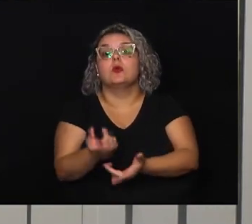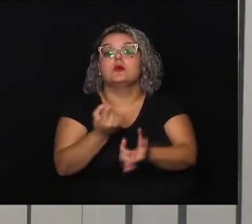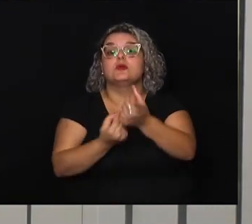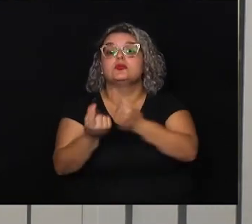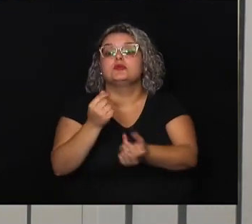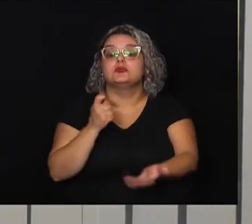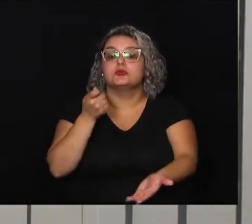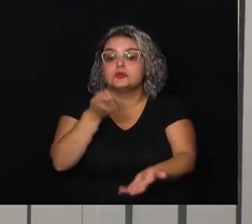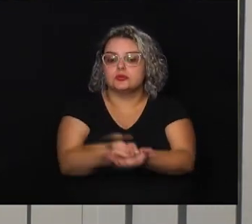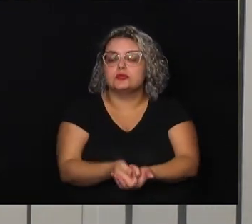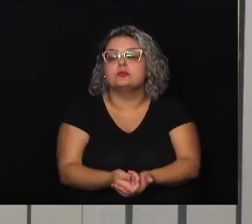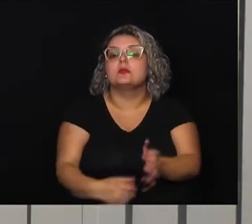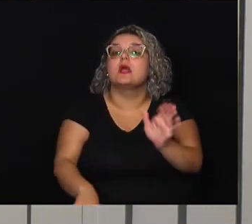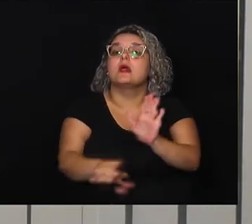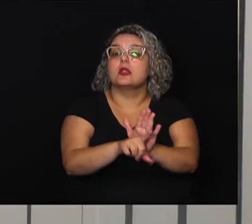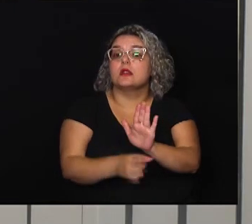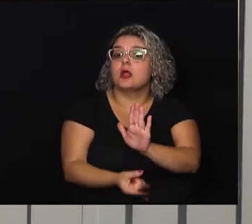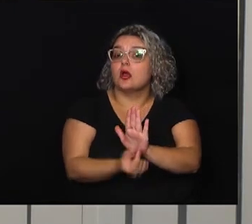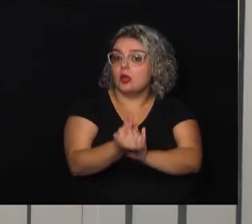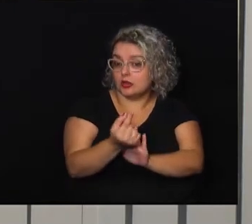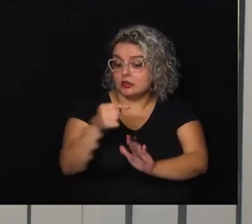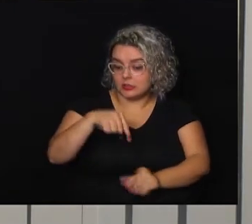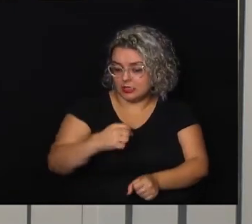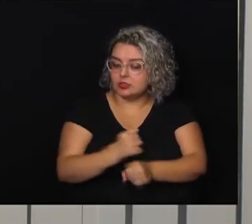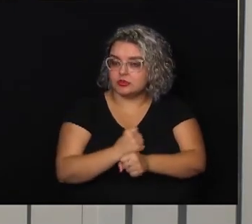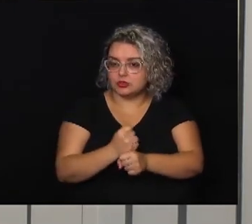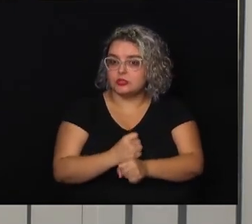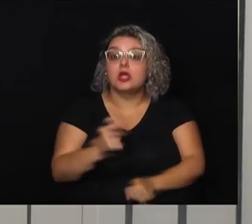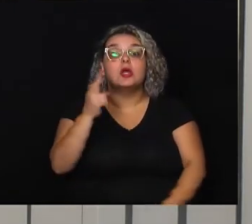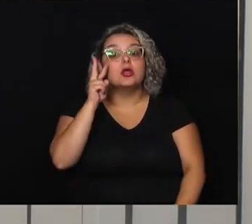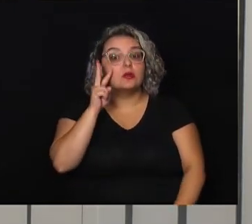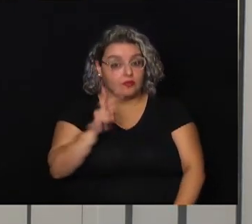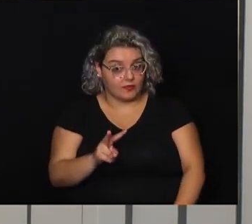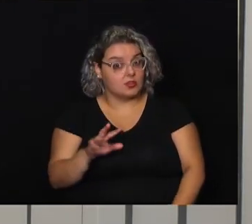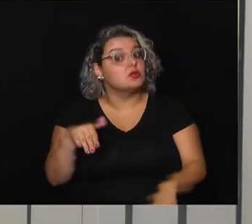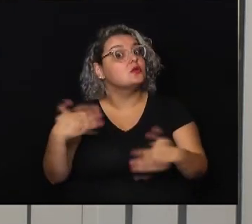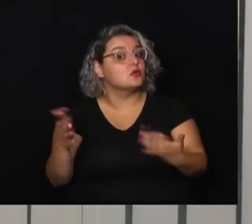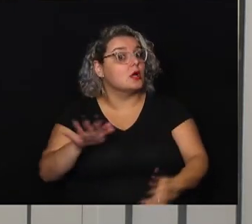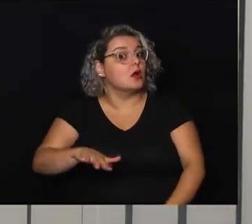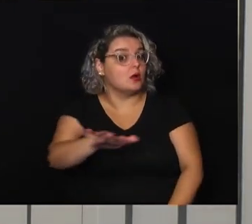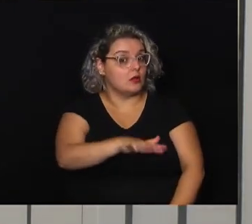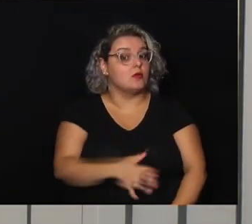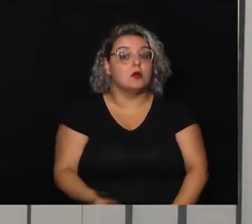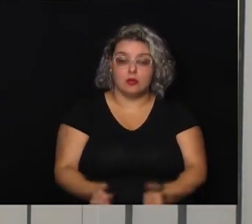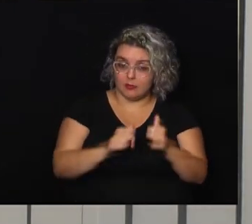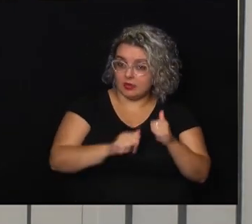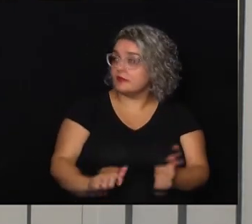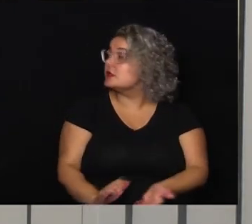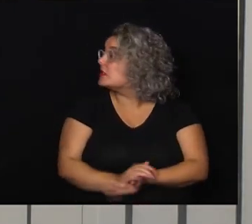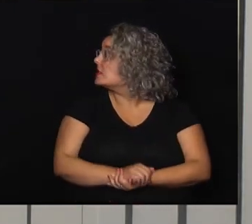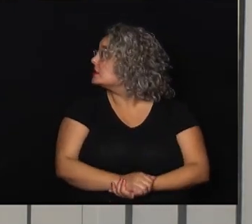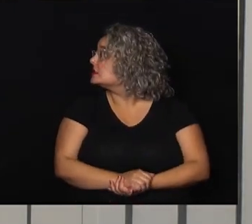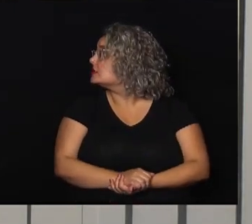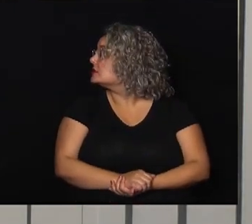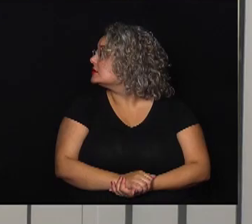para a lei orçamentária deste ano. Então, confira quais áreas serão beneficiadas. O